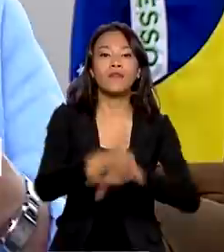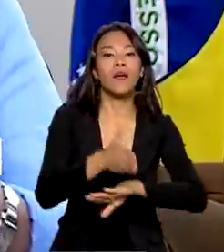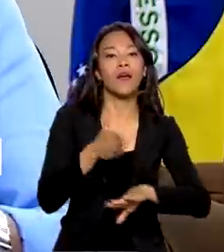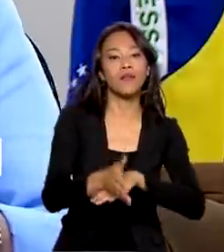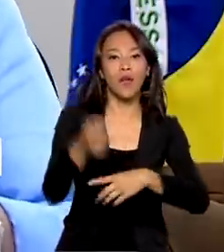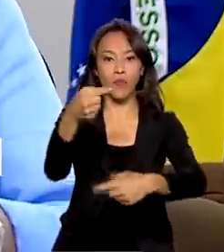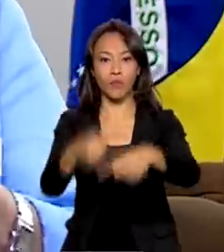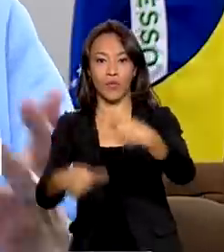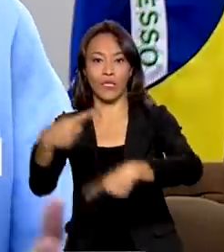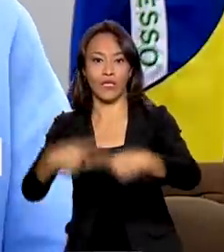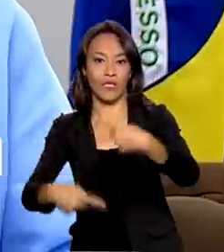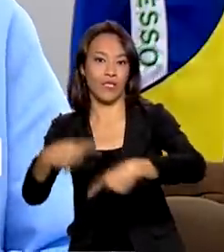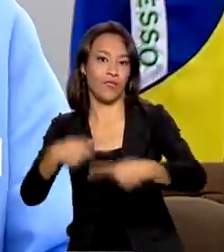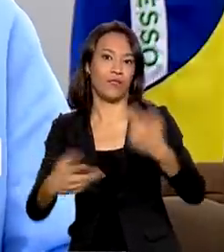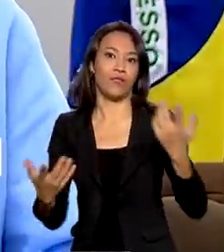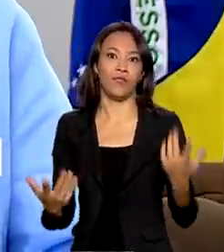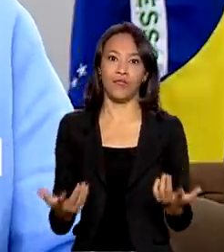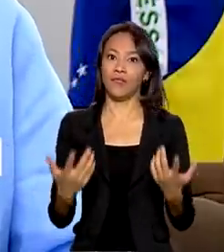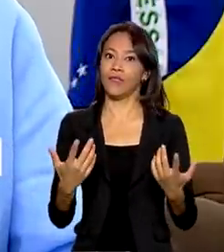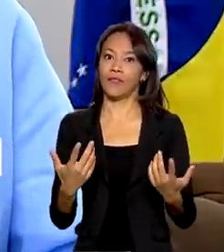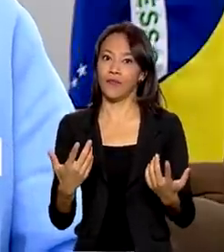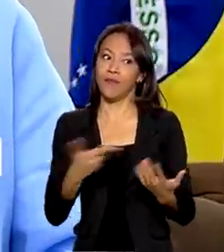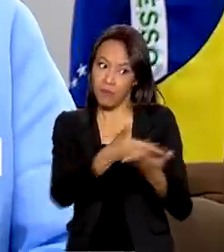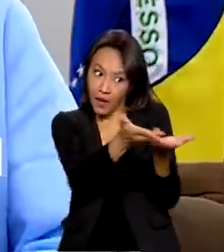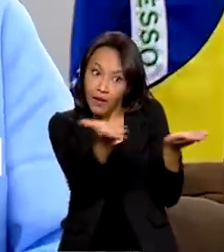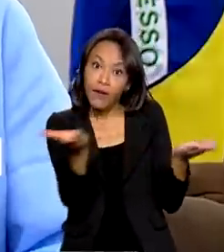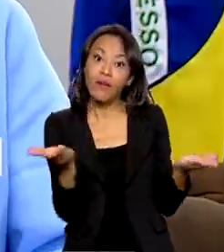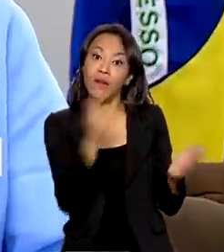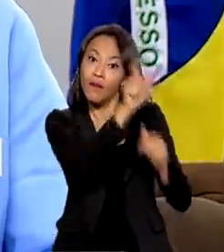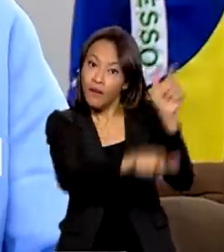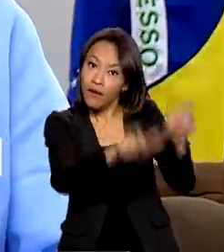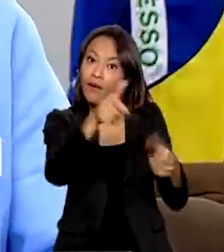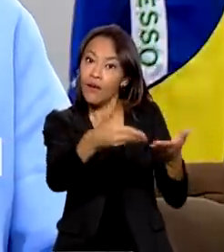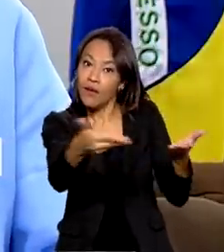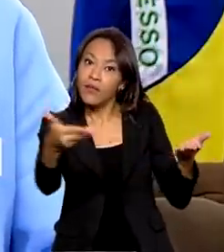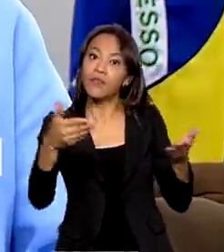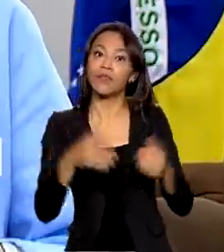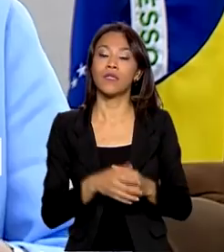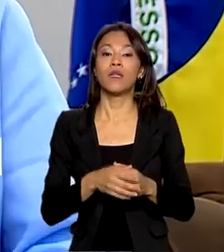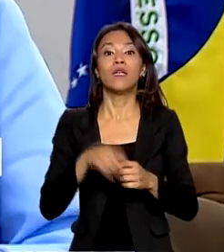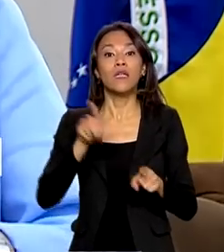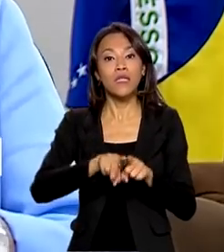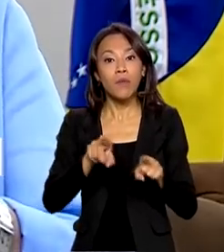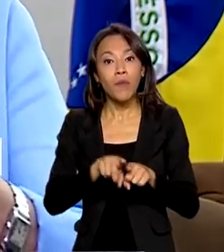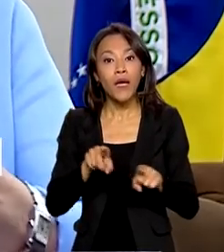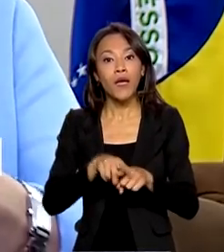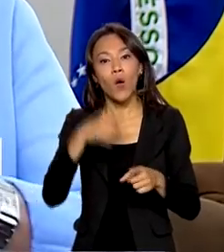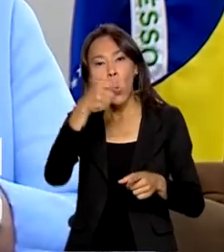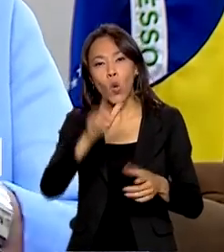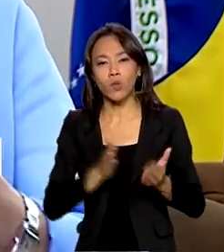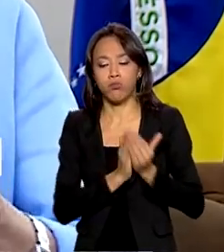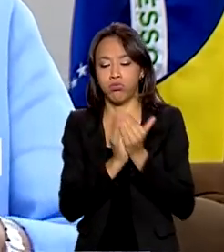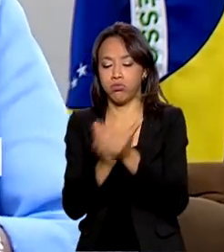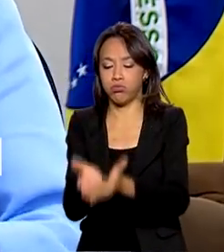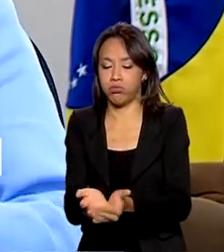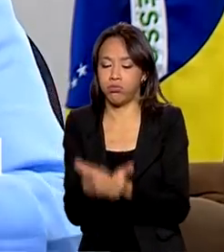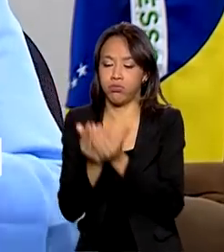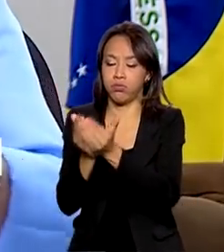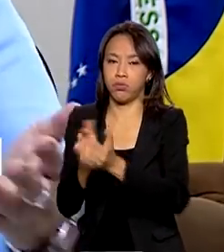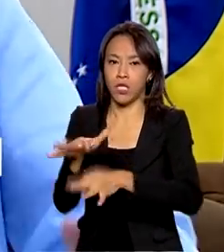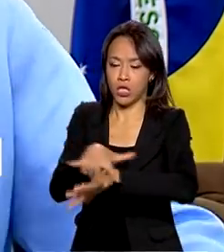políticas públicas aí do defeso enfim eh e também a pesca marítima de